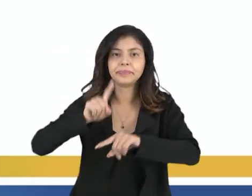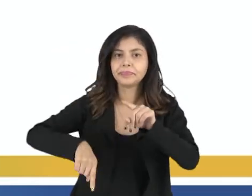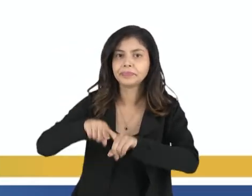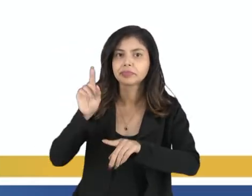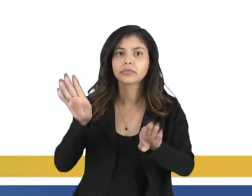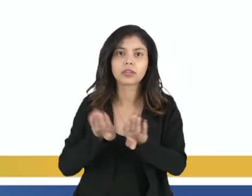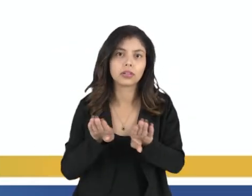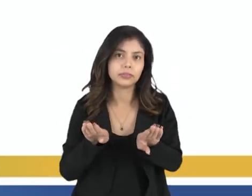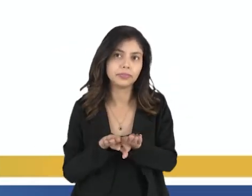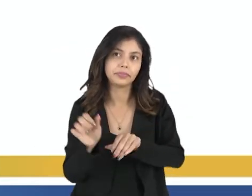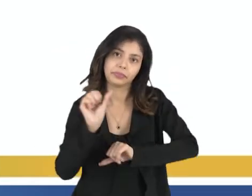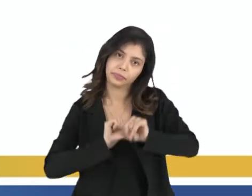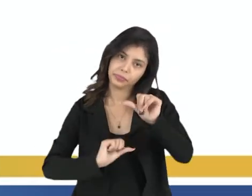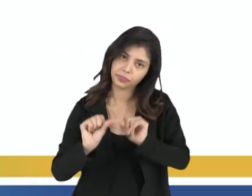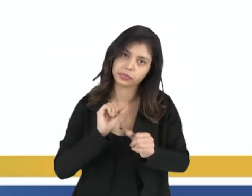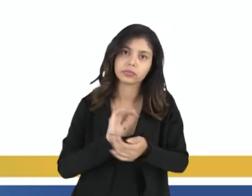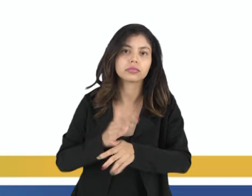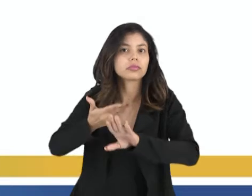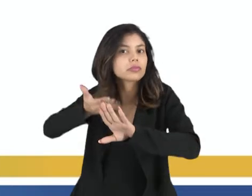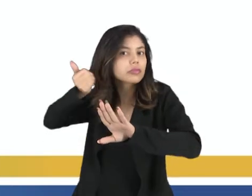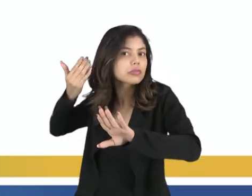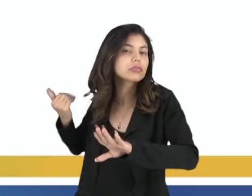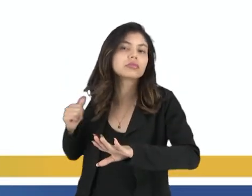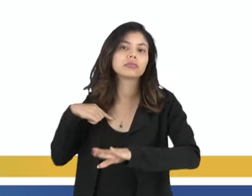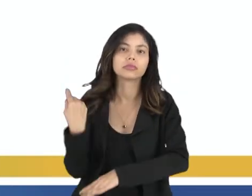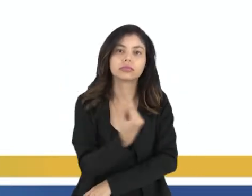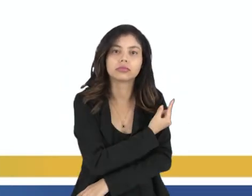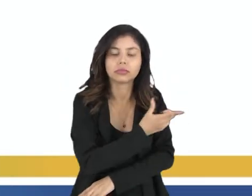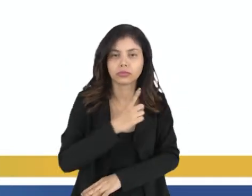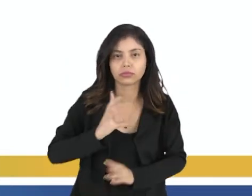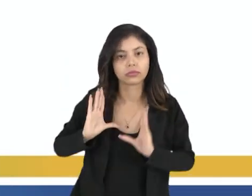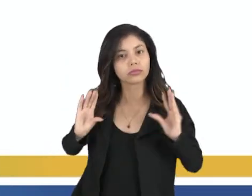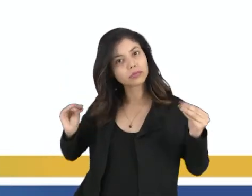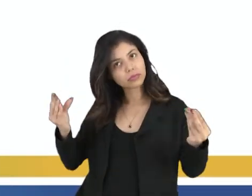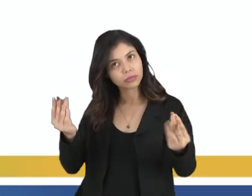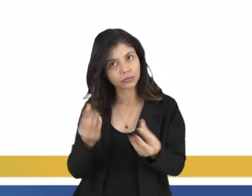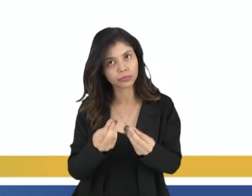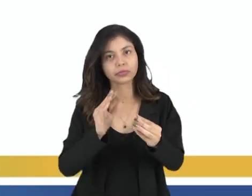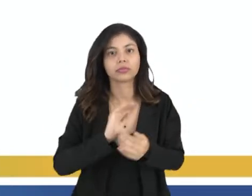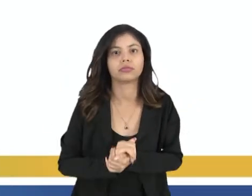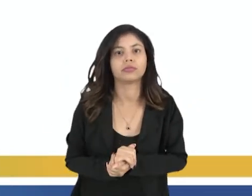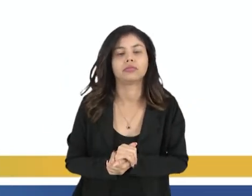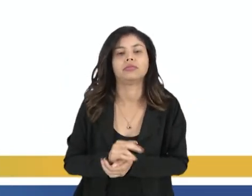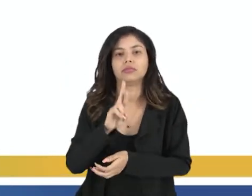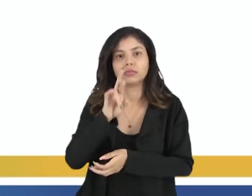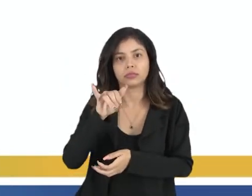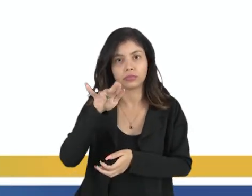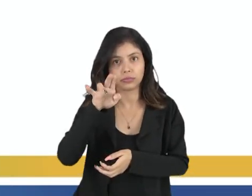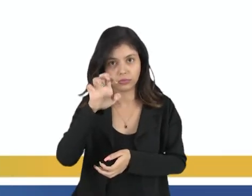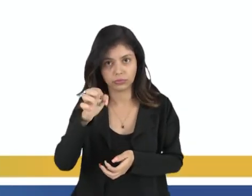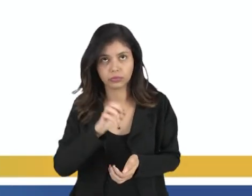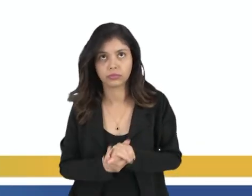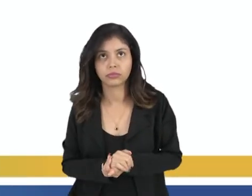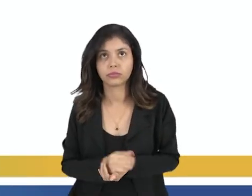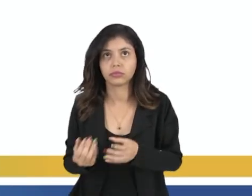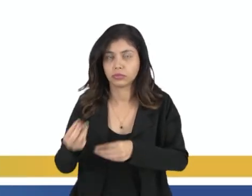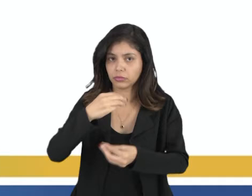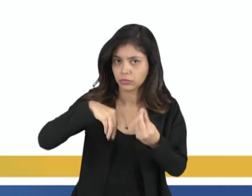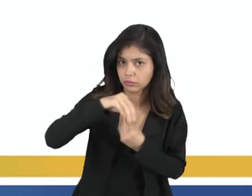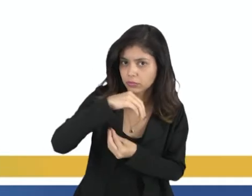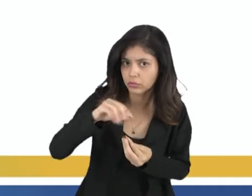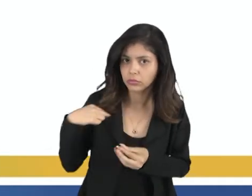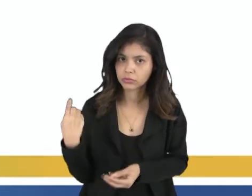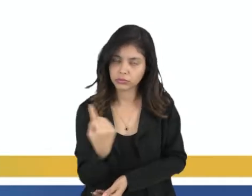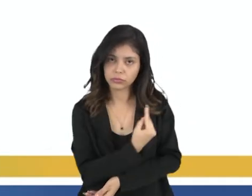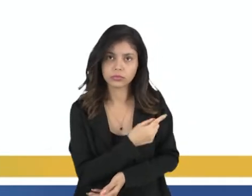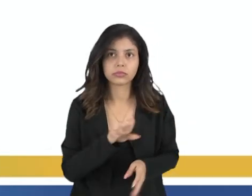ela foi alterada. Antes nós tínhamos substâncias chamadas de reagentes, reagindo entre